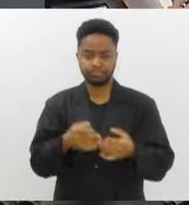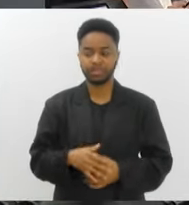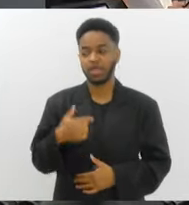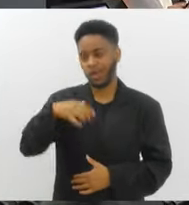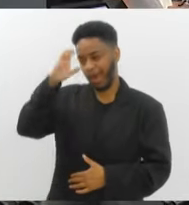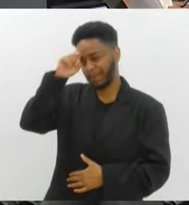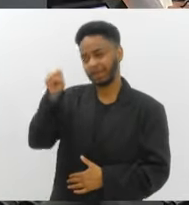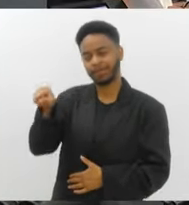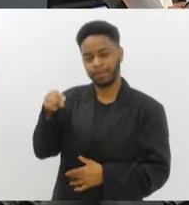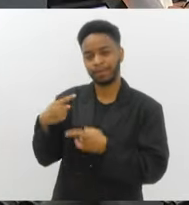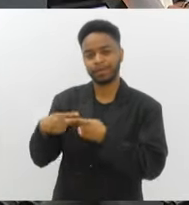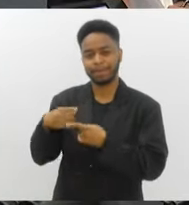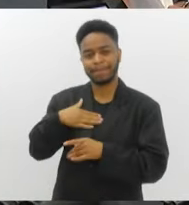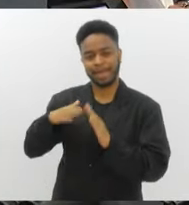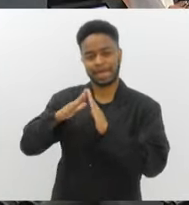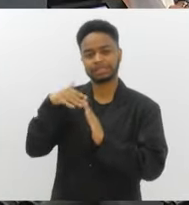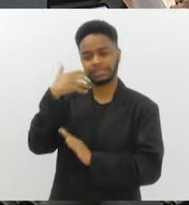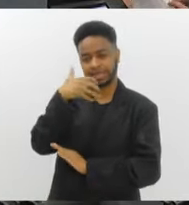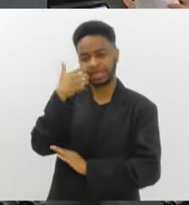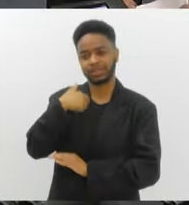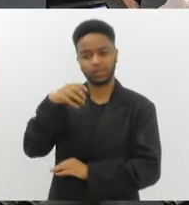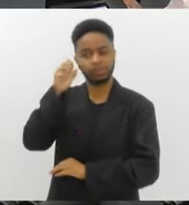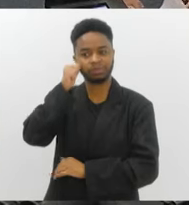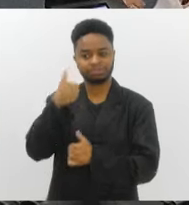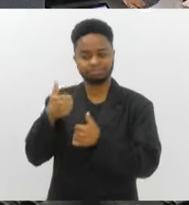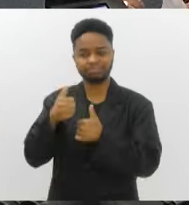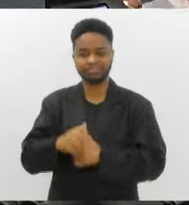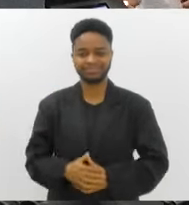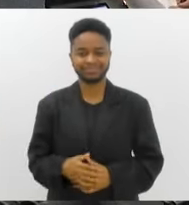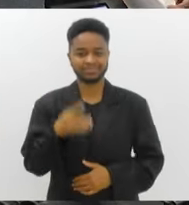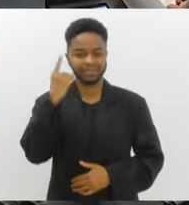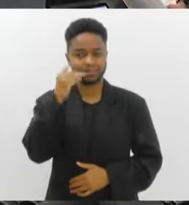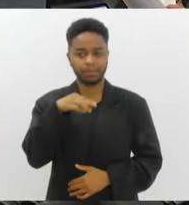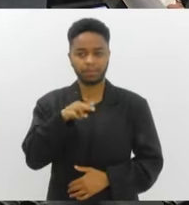você, quando você vai lá em casa, canta muito lá para ouvir. Deputado Munir.